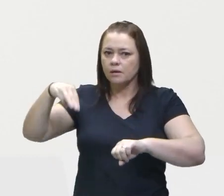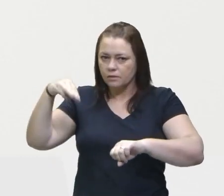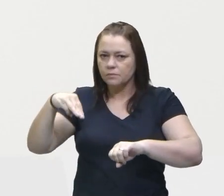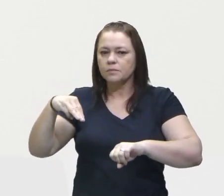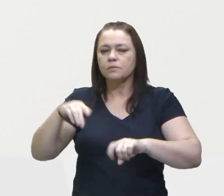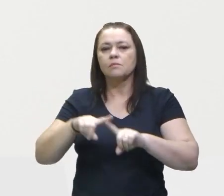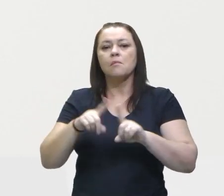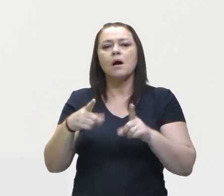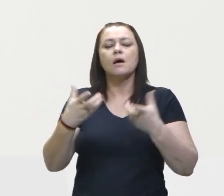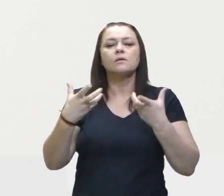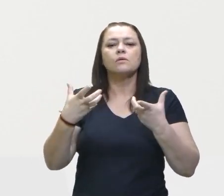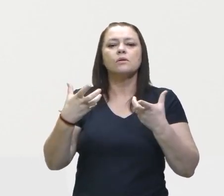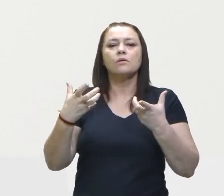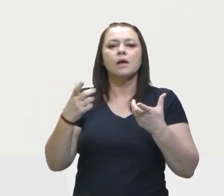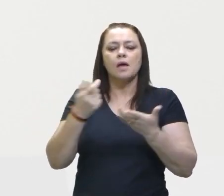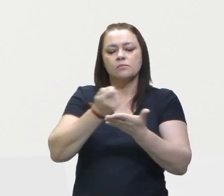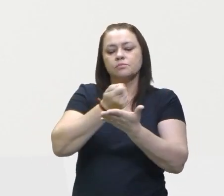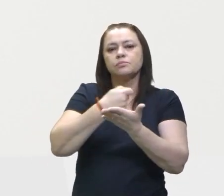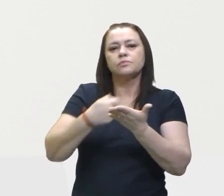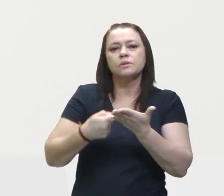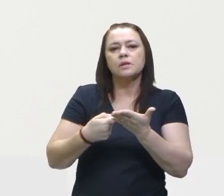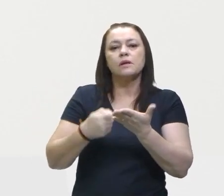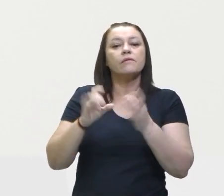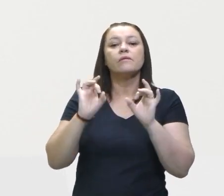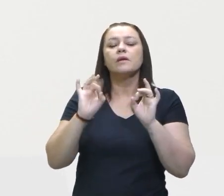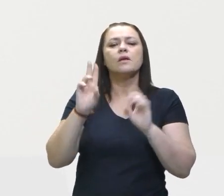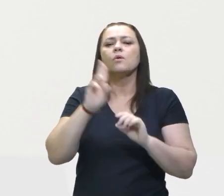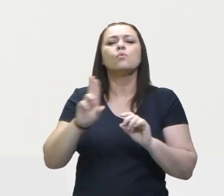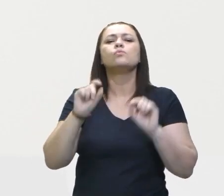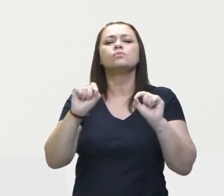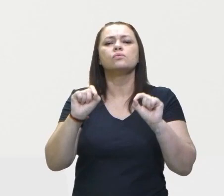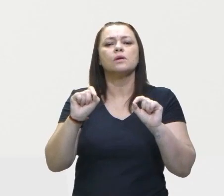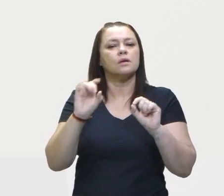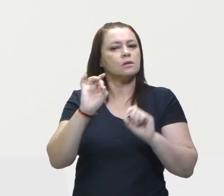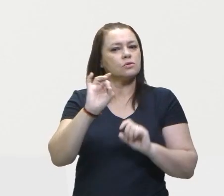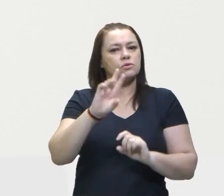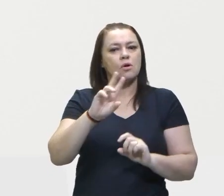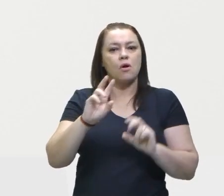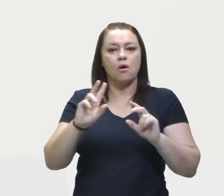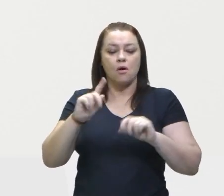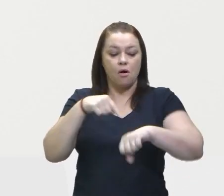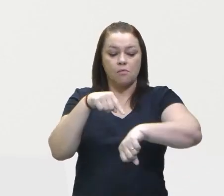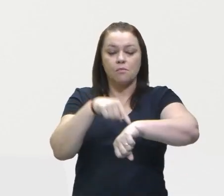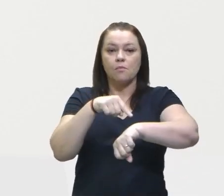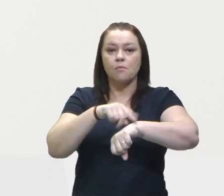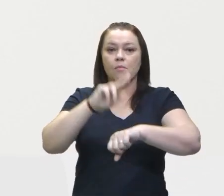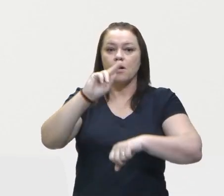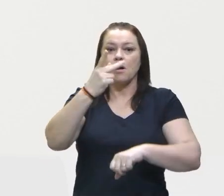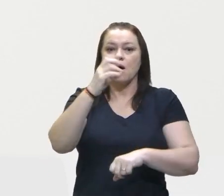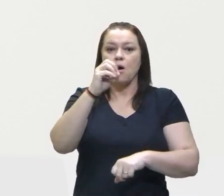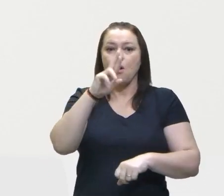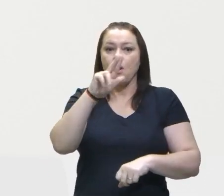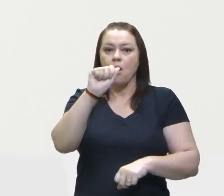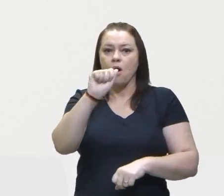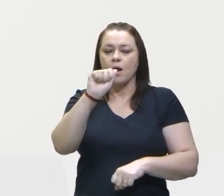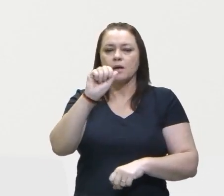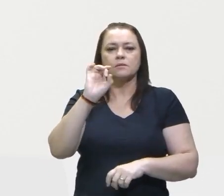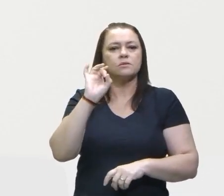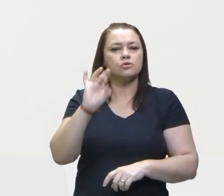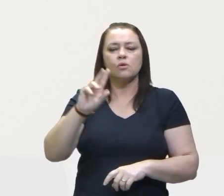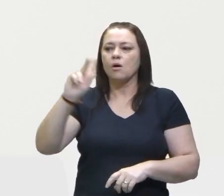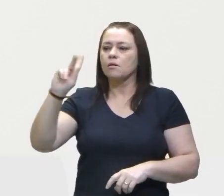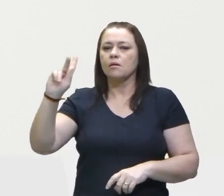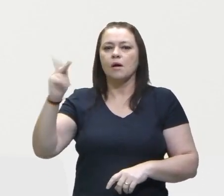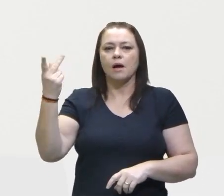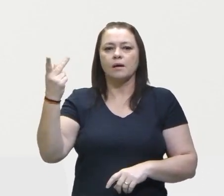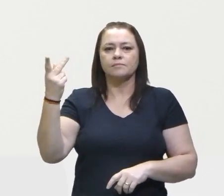quero escrever a hora, só a abreviatura dele, a hora é a abreviatura, é o